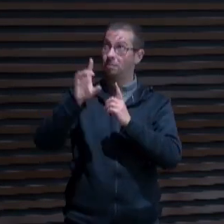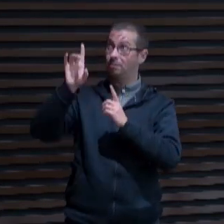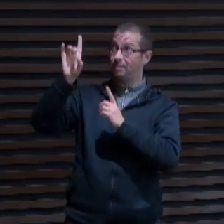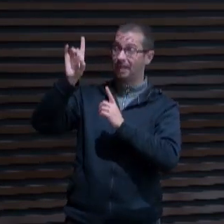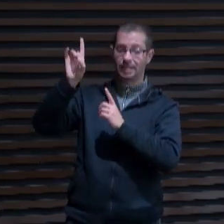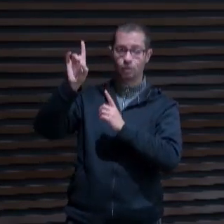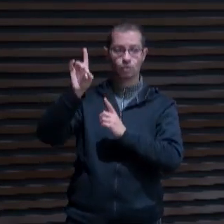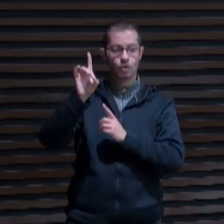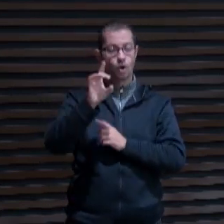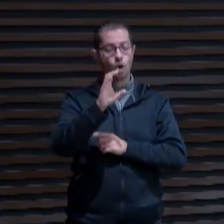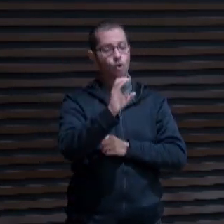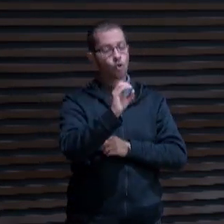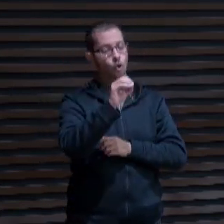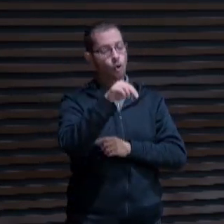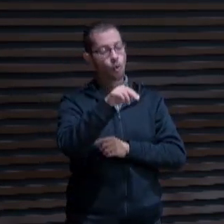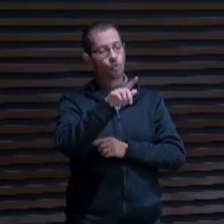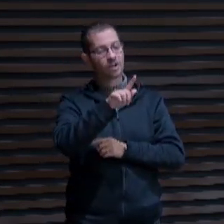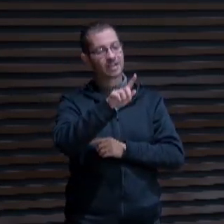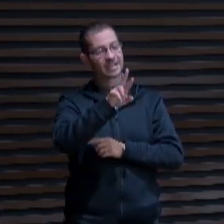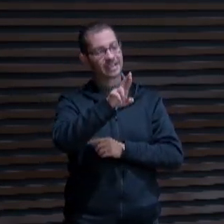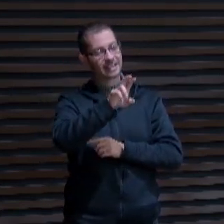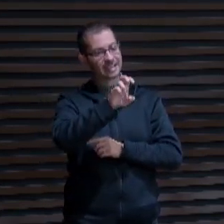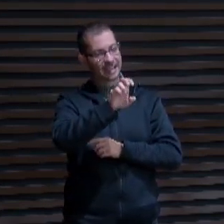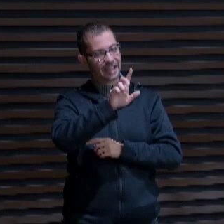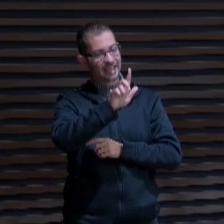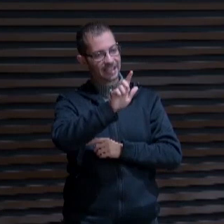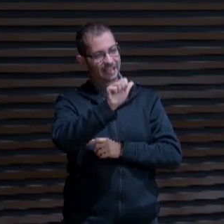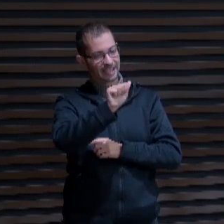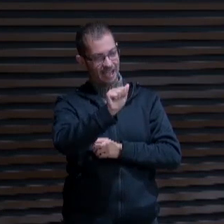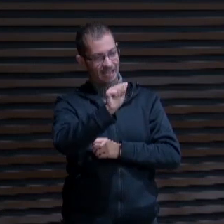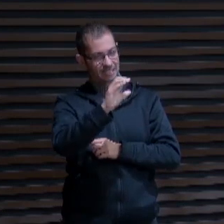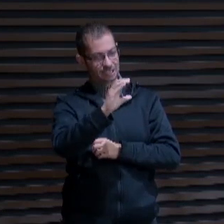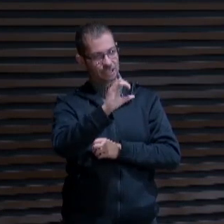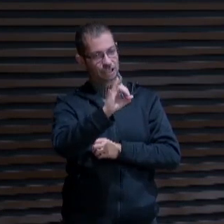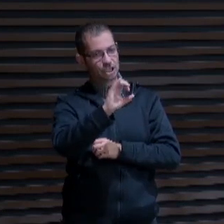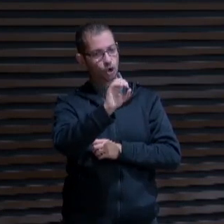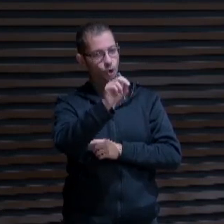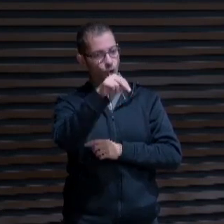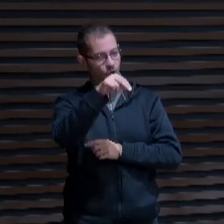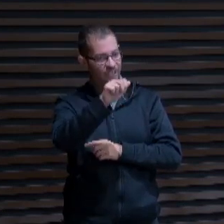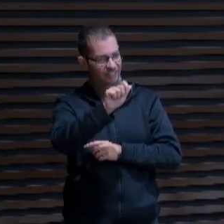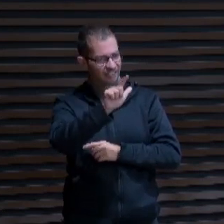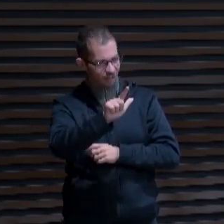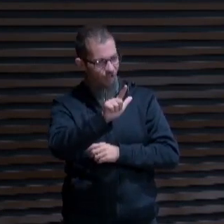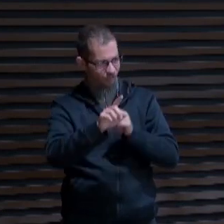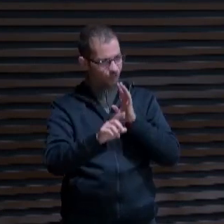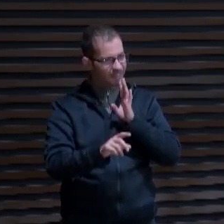já ouviu essa expressão, provavelmente. O que é esse culto congregacional? O que você entende por culto